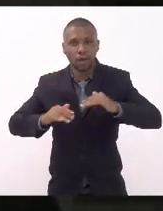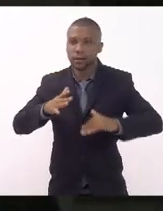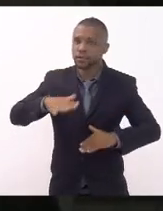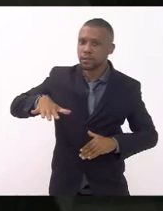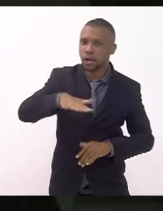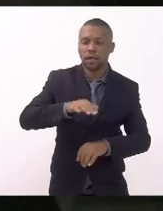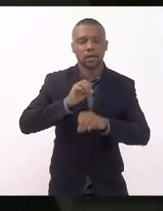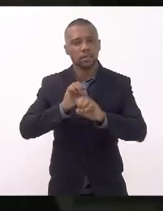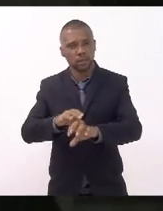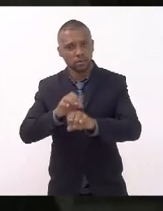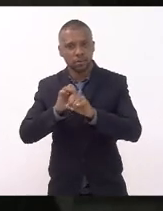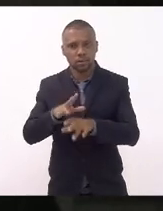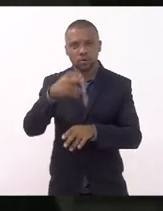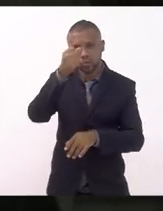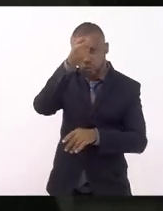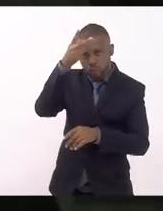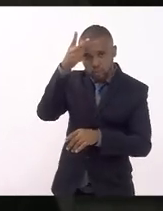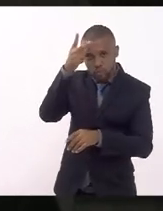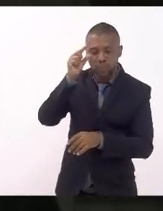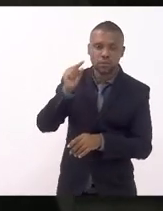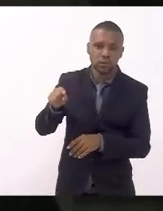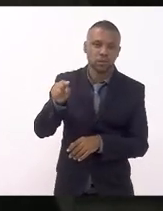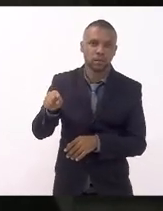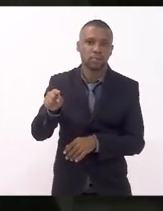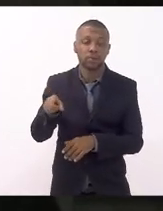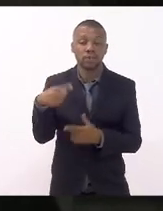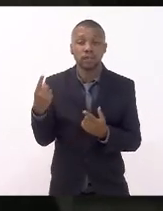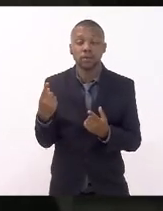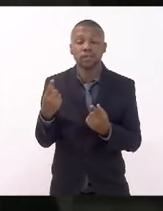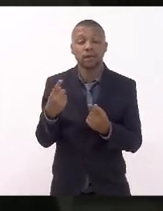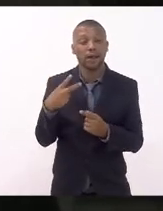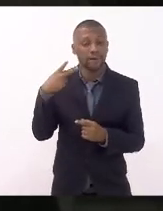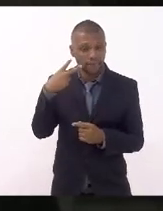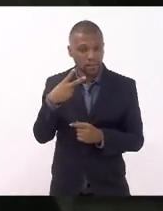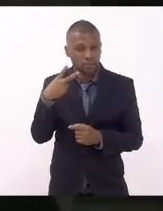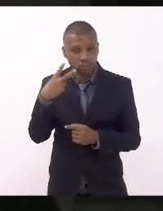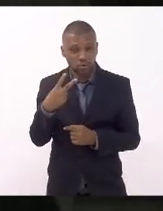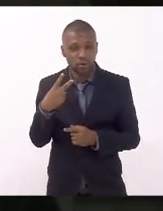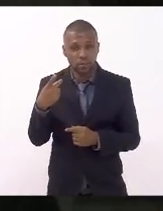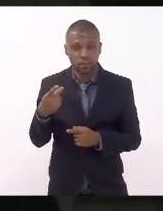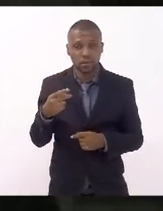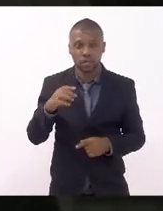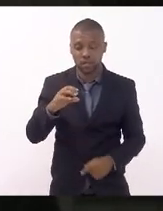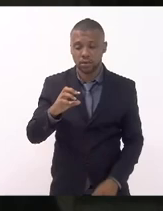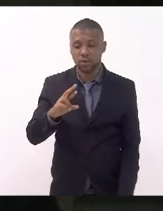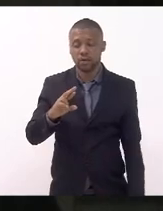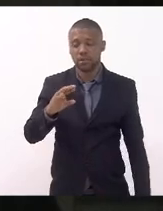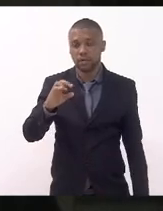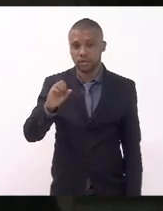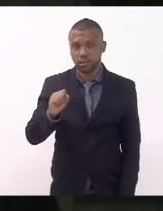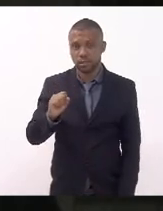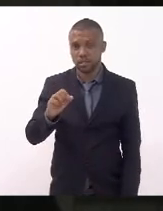educação daquele município. E a vereadora Cris Gêmeas tem sido